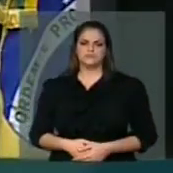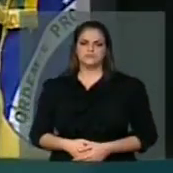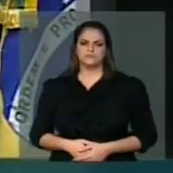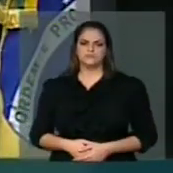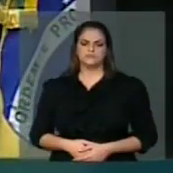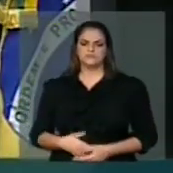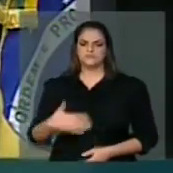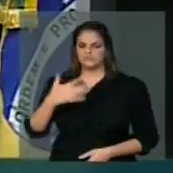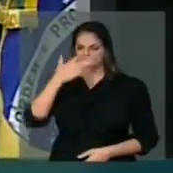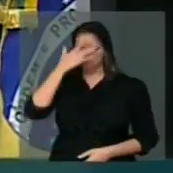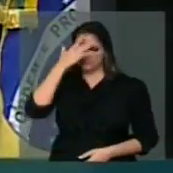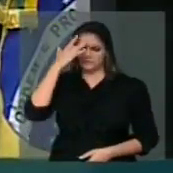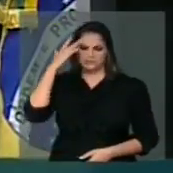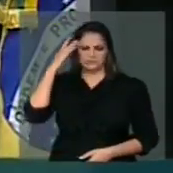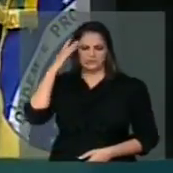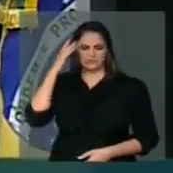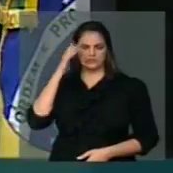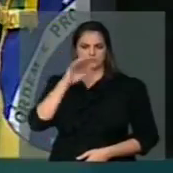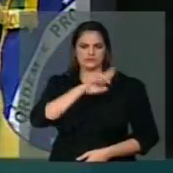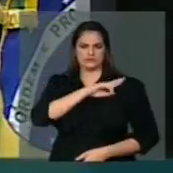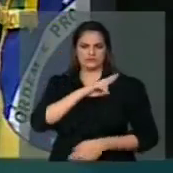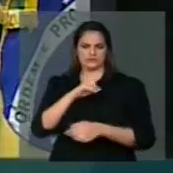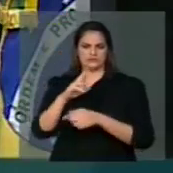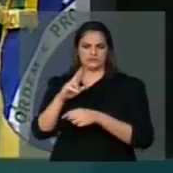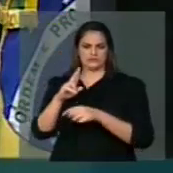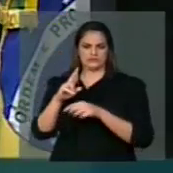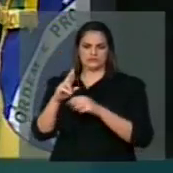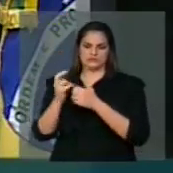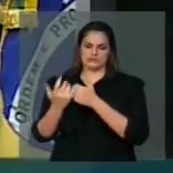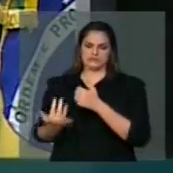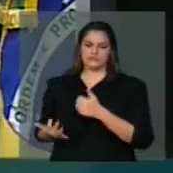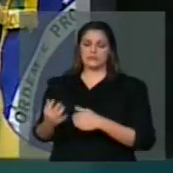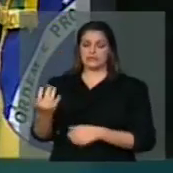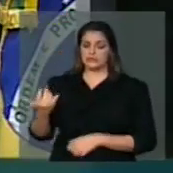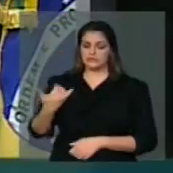fazem a mesa, da precariedade do ato.